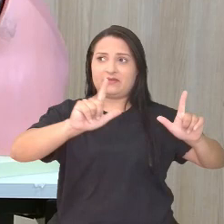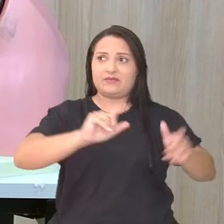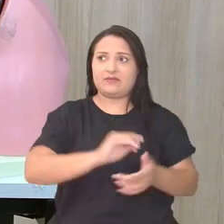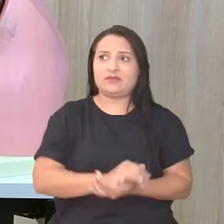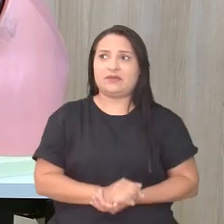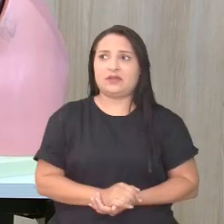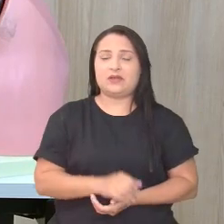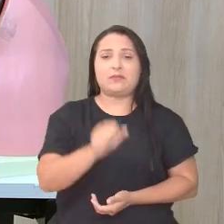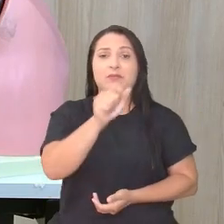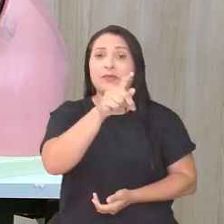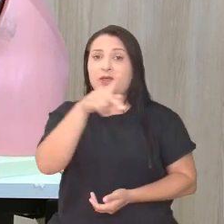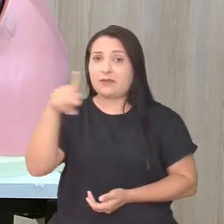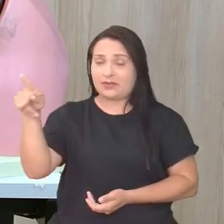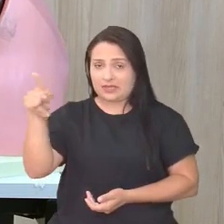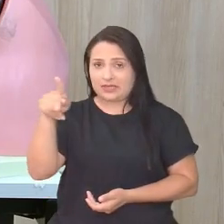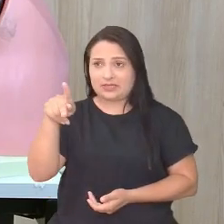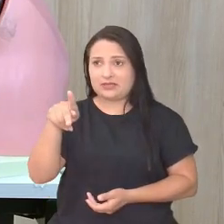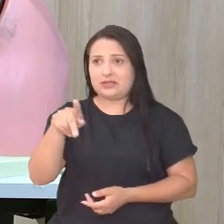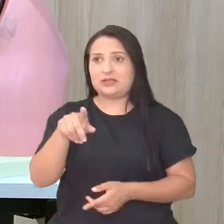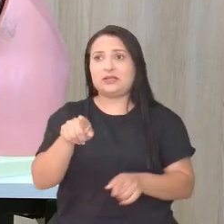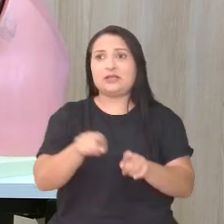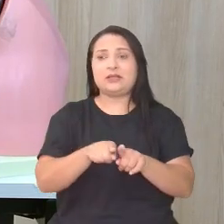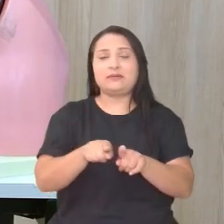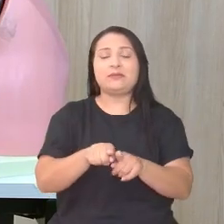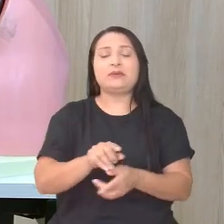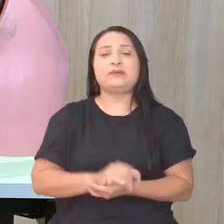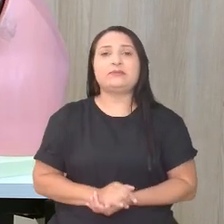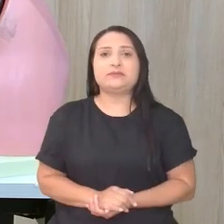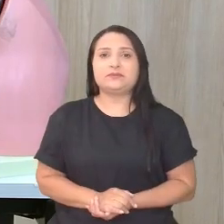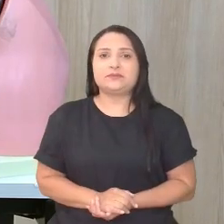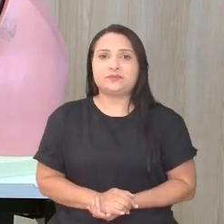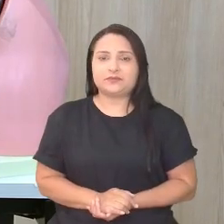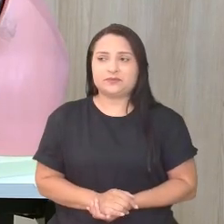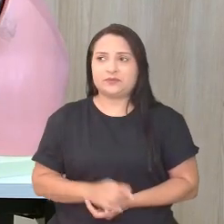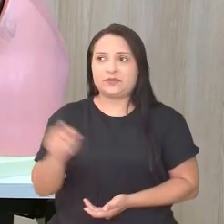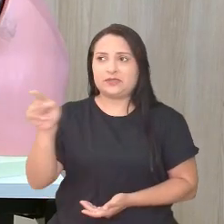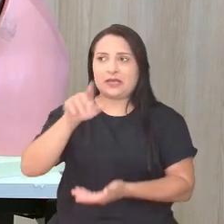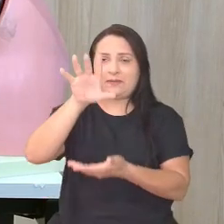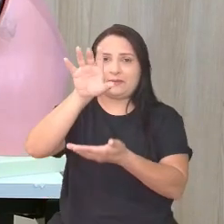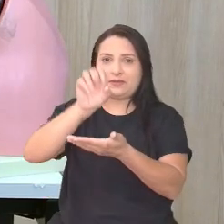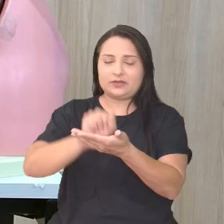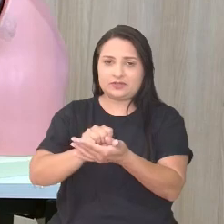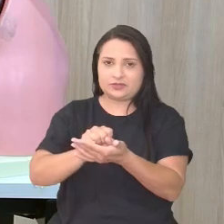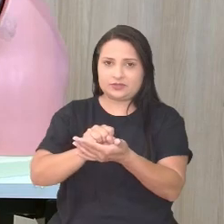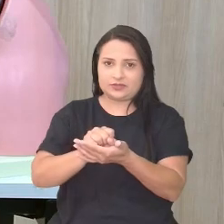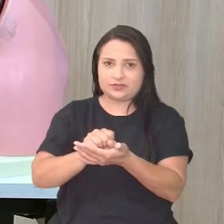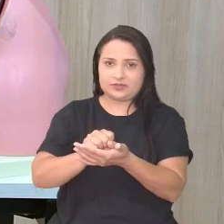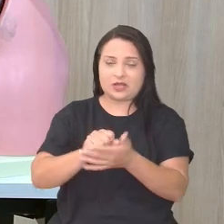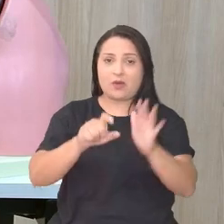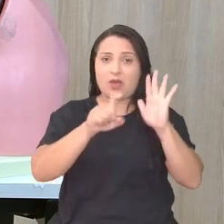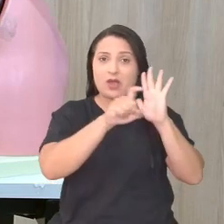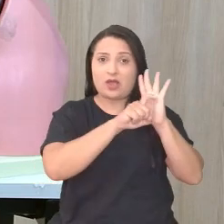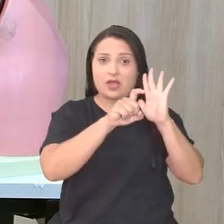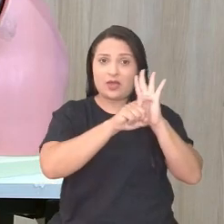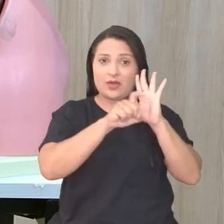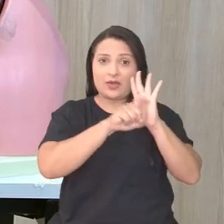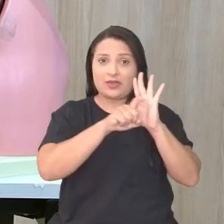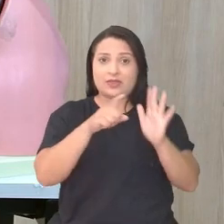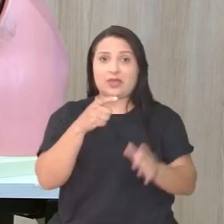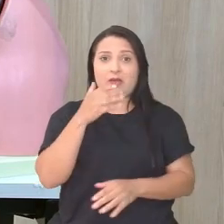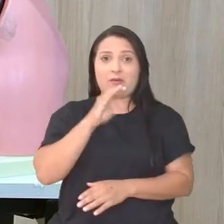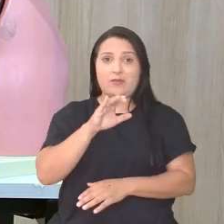né, pelo aplicativo. E em relação aí ao aplicativo, vocês podem baixar o aplicativo, o QR Code vai ser colocado